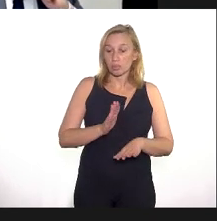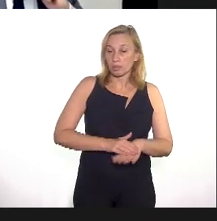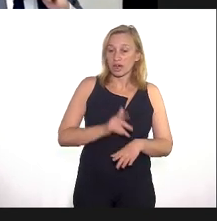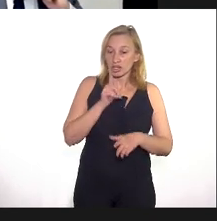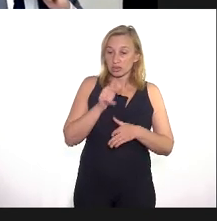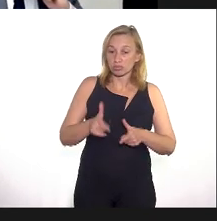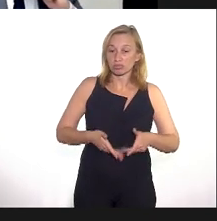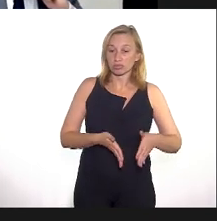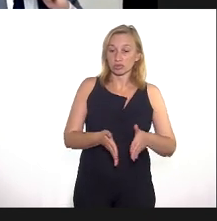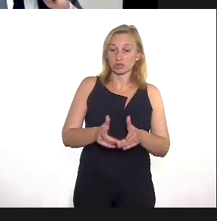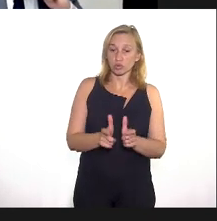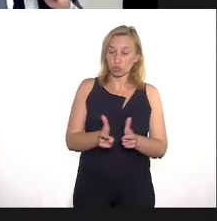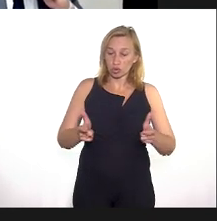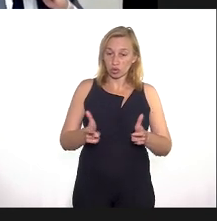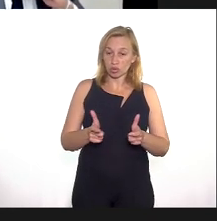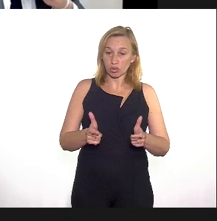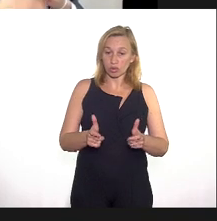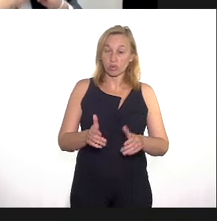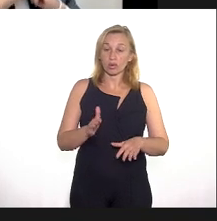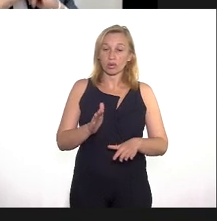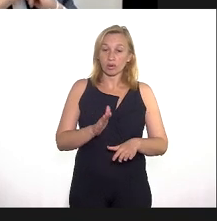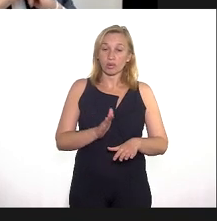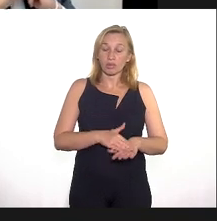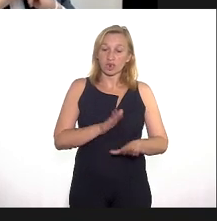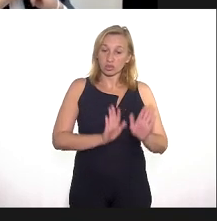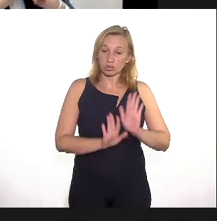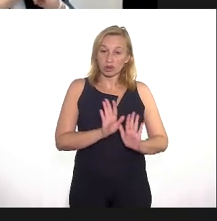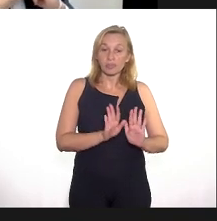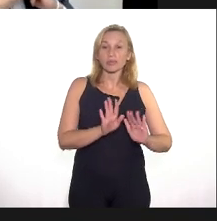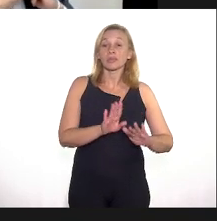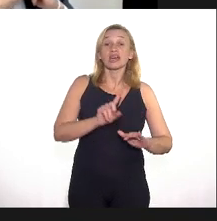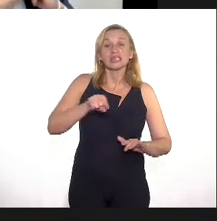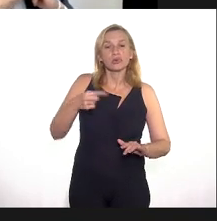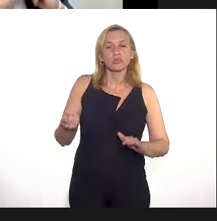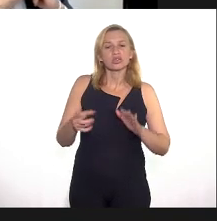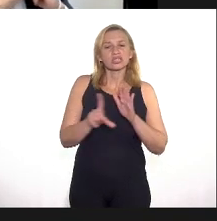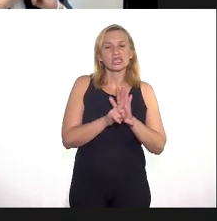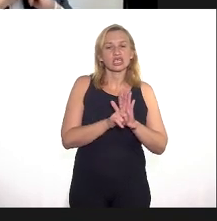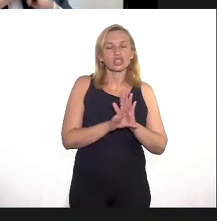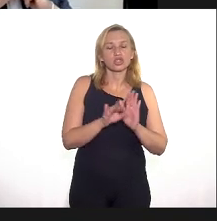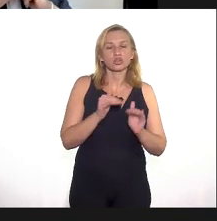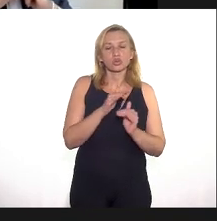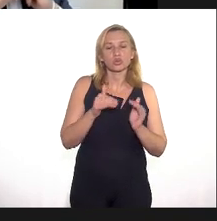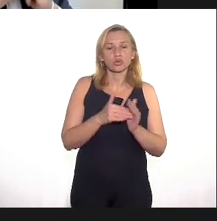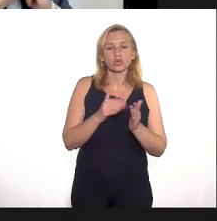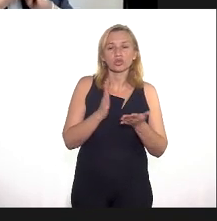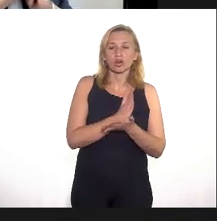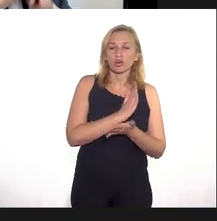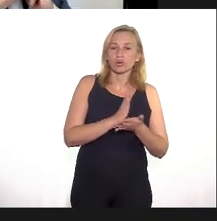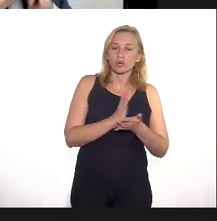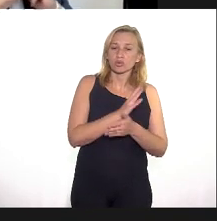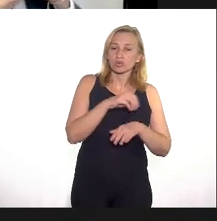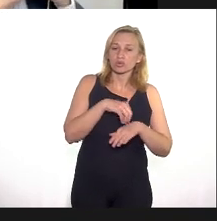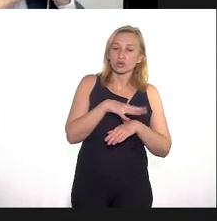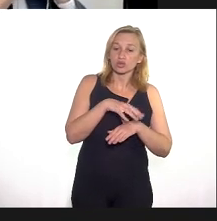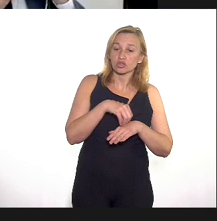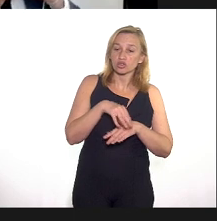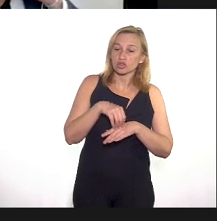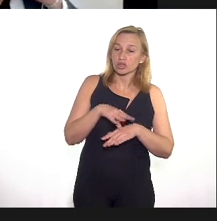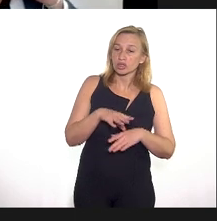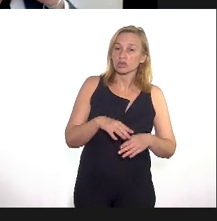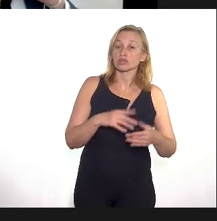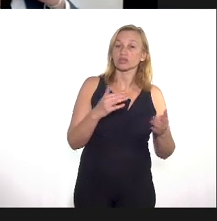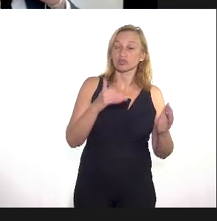a vazão do rio. Então, por que que a gente resolveu, depois dessas leis todas, e algumas, diga-se, estão, pelo menos parcialmente,